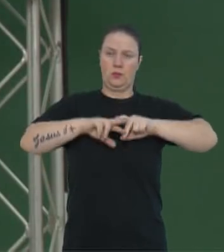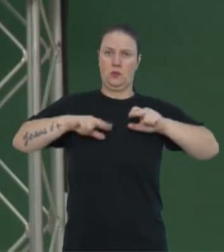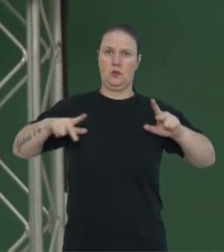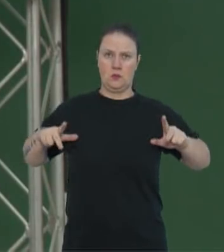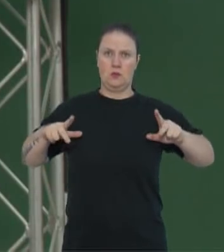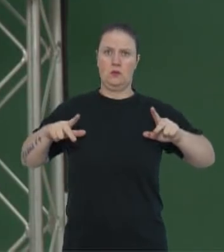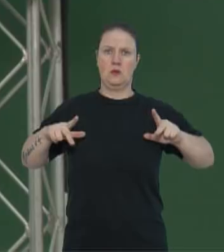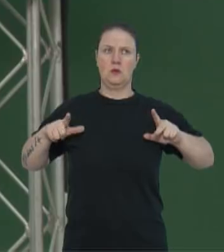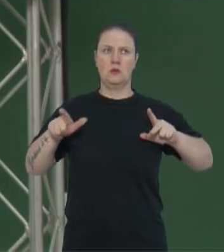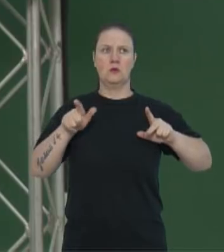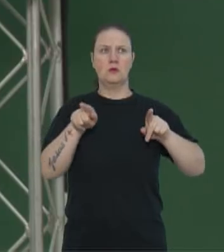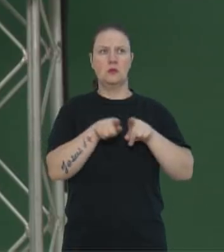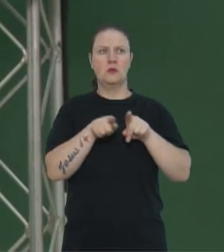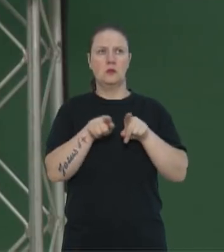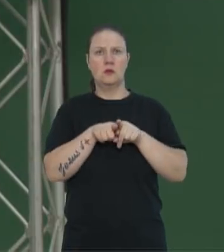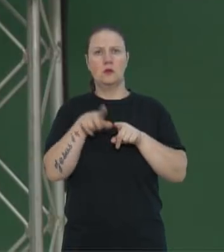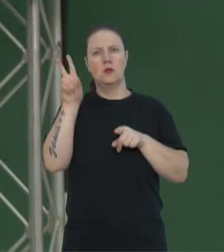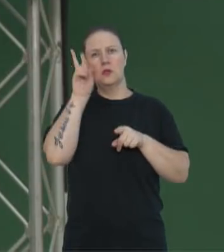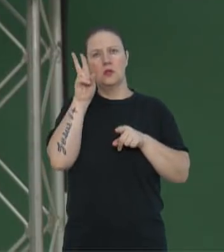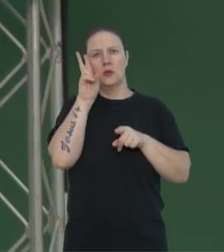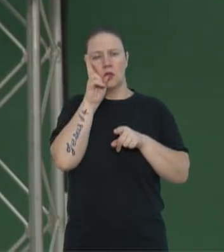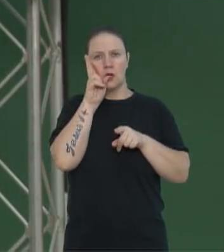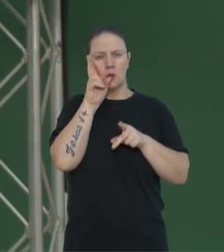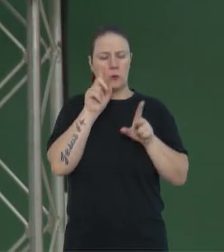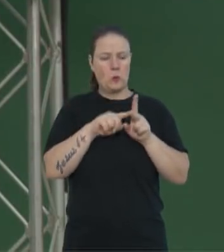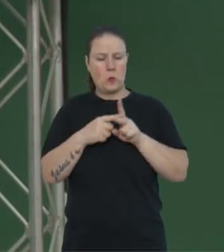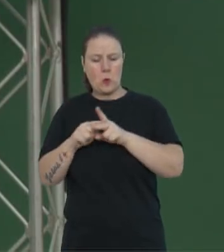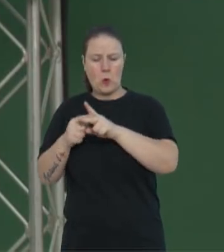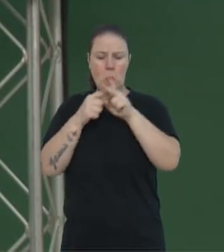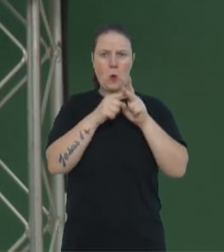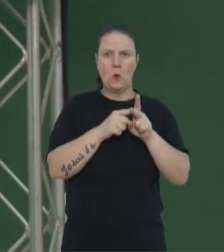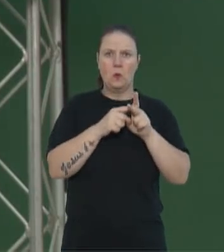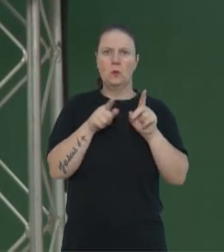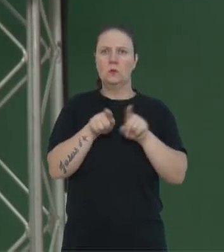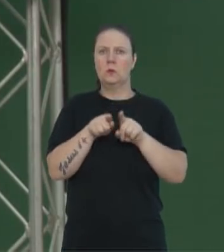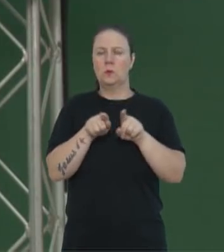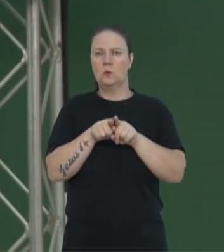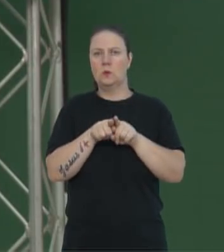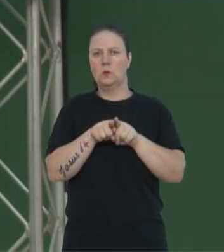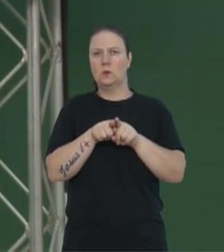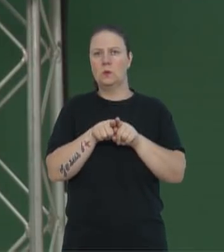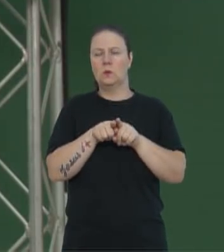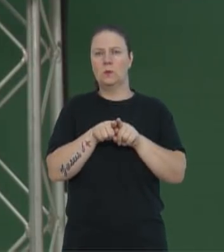medição, elementos que lembram a maquinaria e elementos,